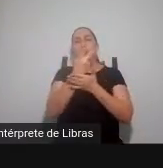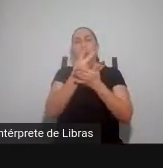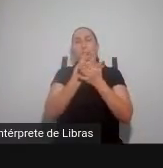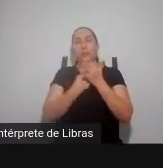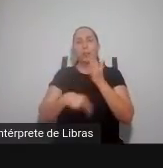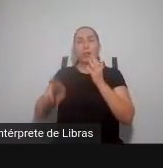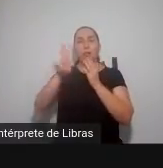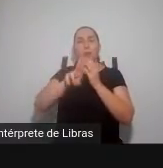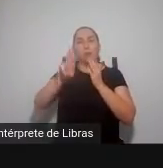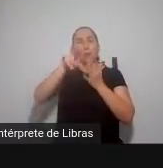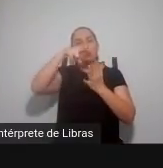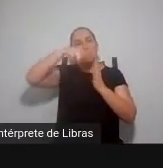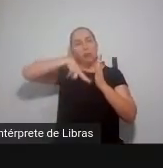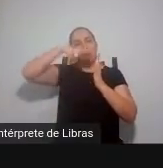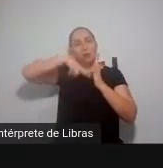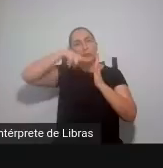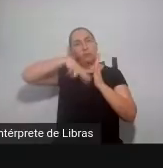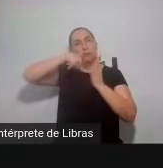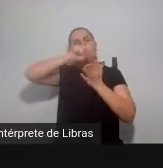da escrita